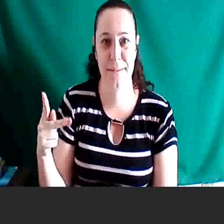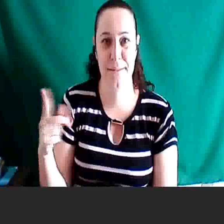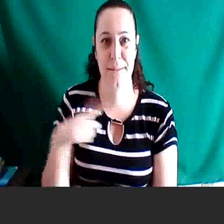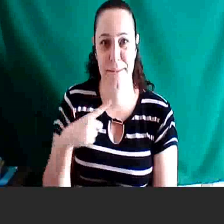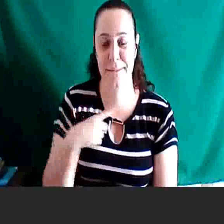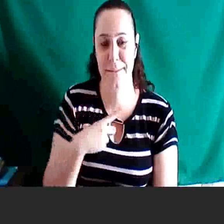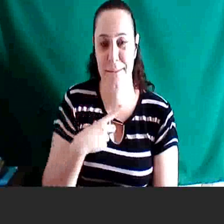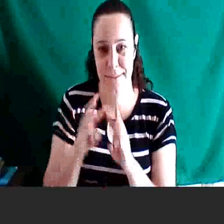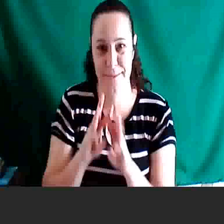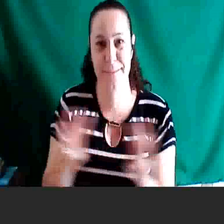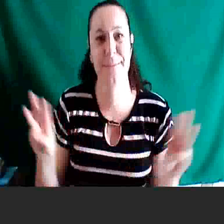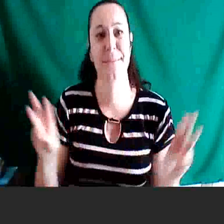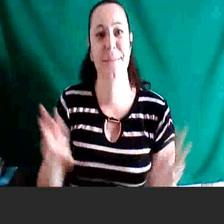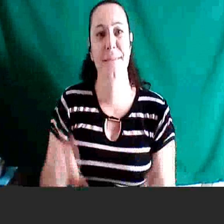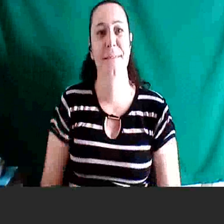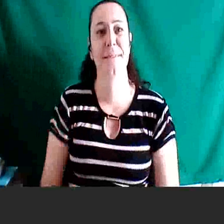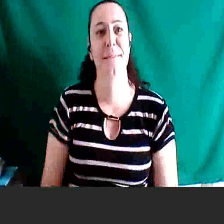ou ASP.